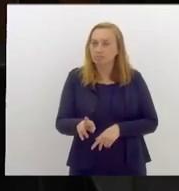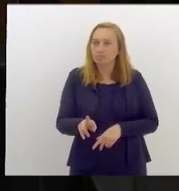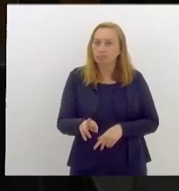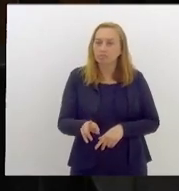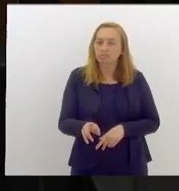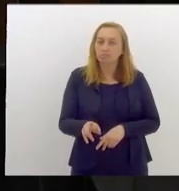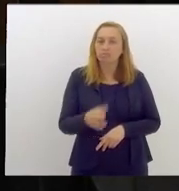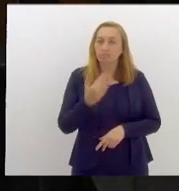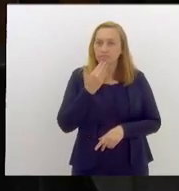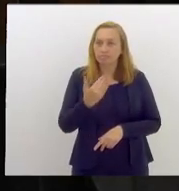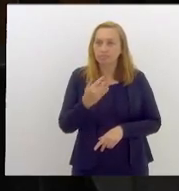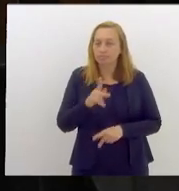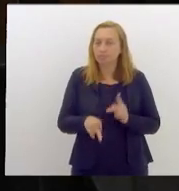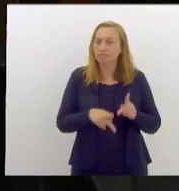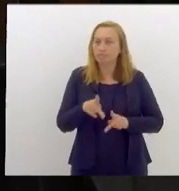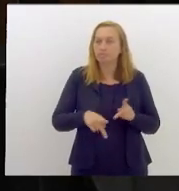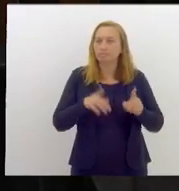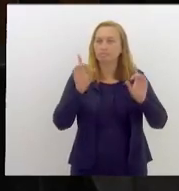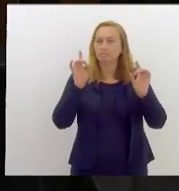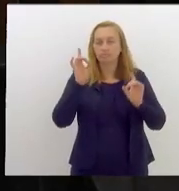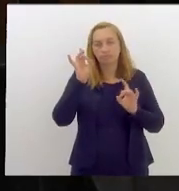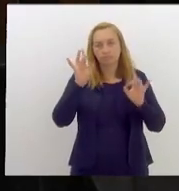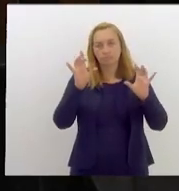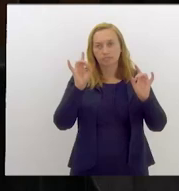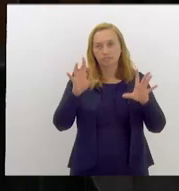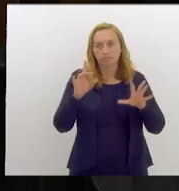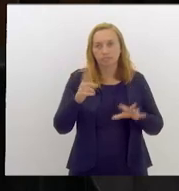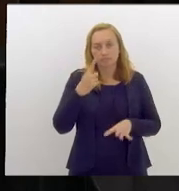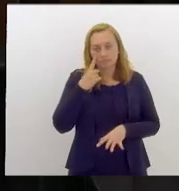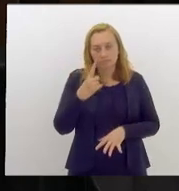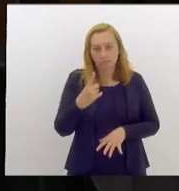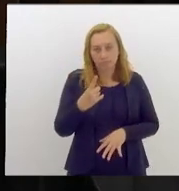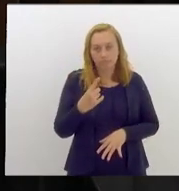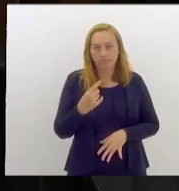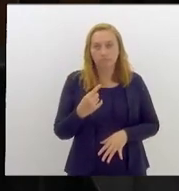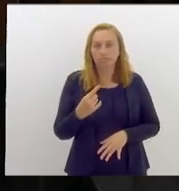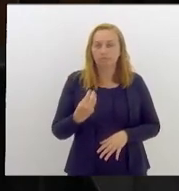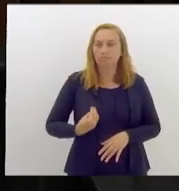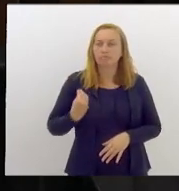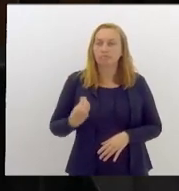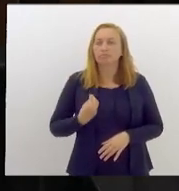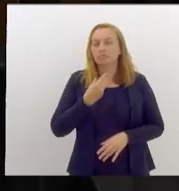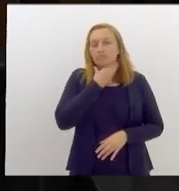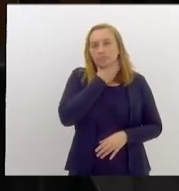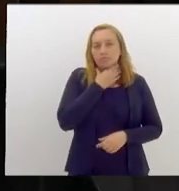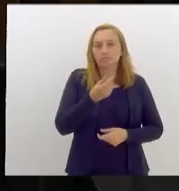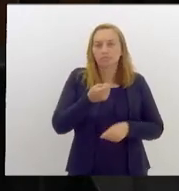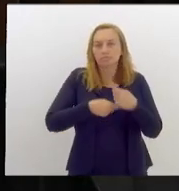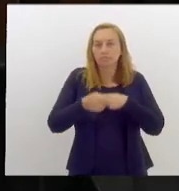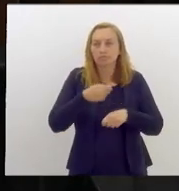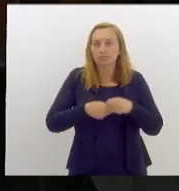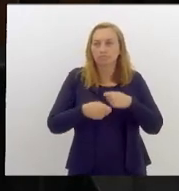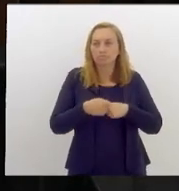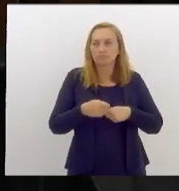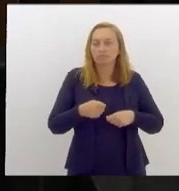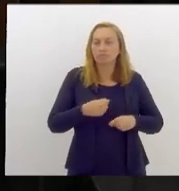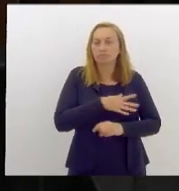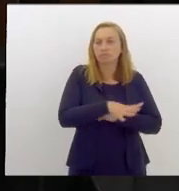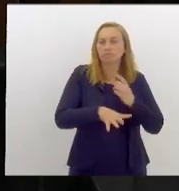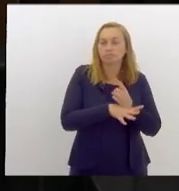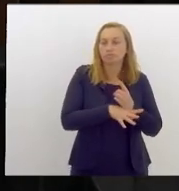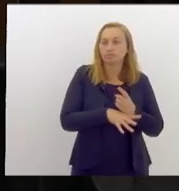demandas do Povo especialmente no cenário como a gente vive em que a crise econômica e social está